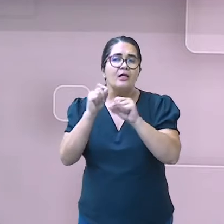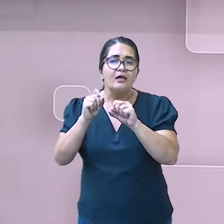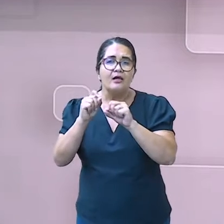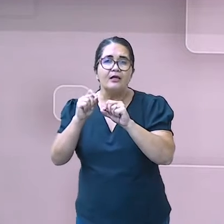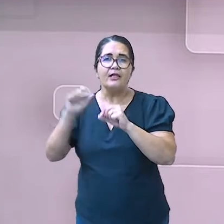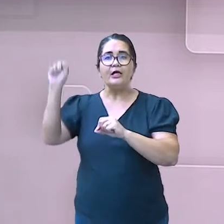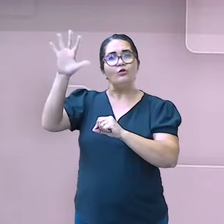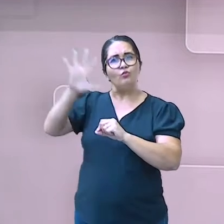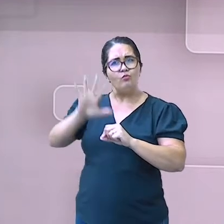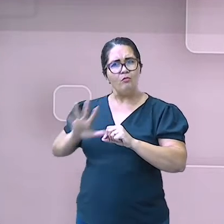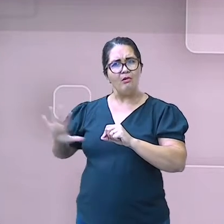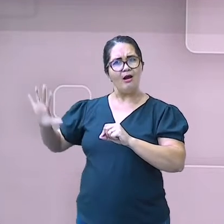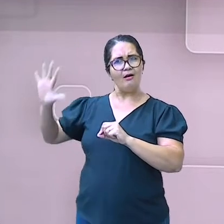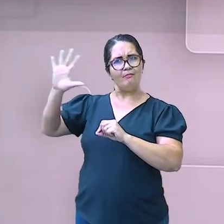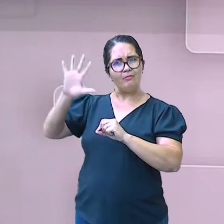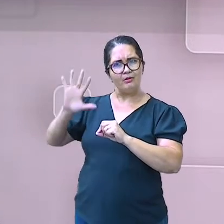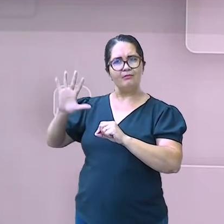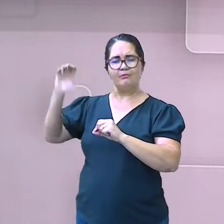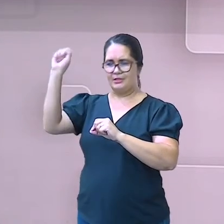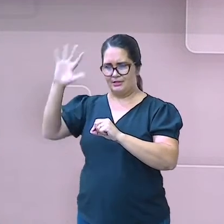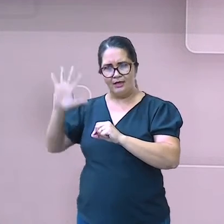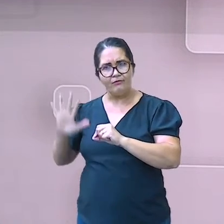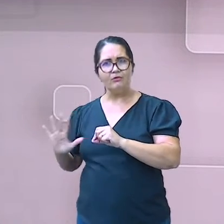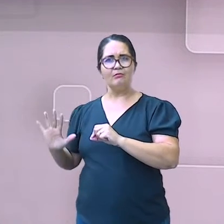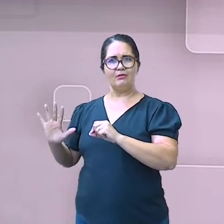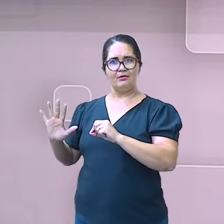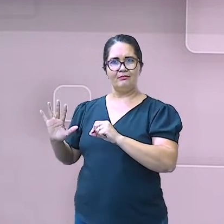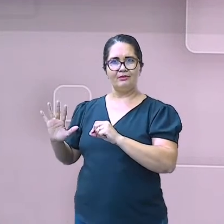vez mais dentro do nosso país.